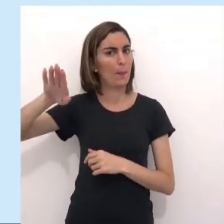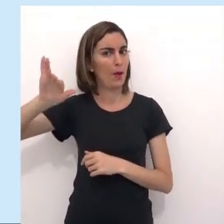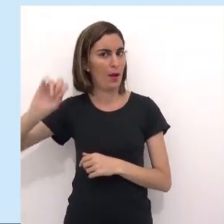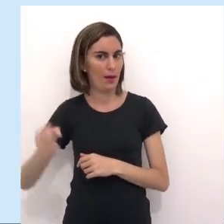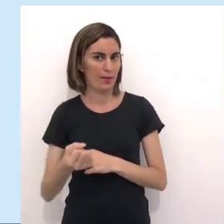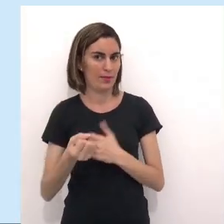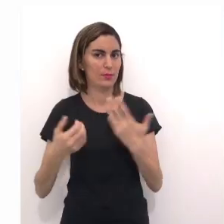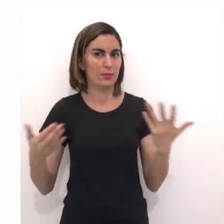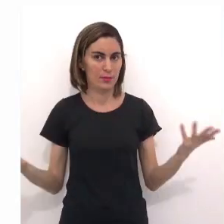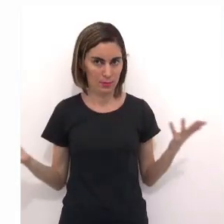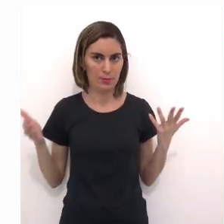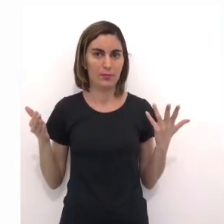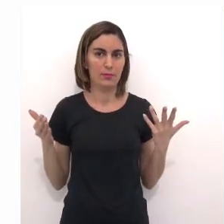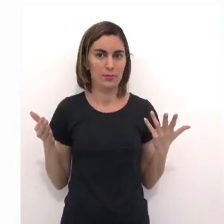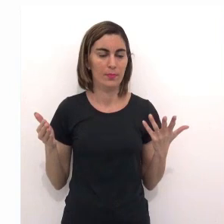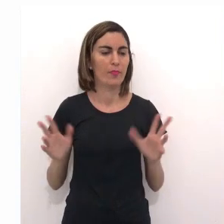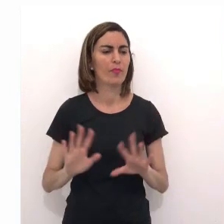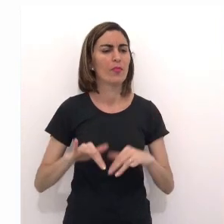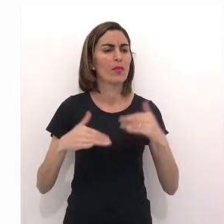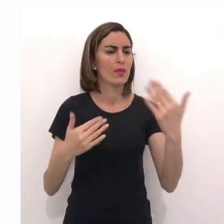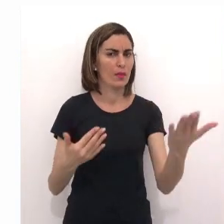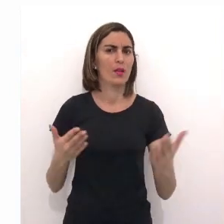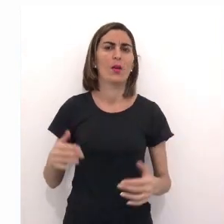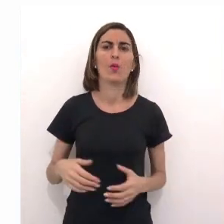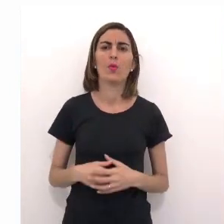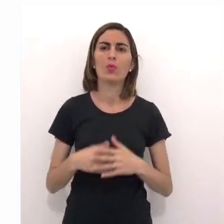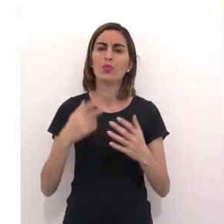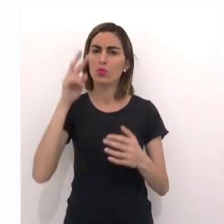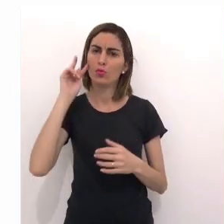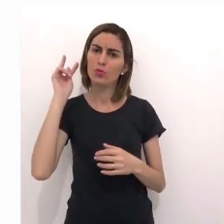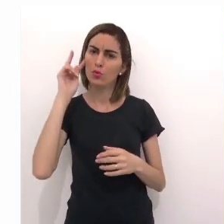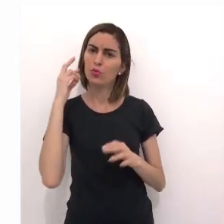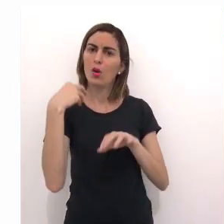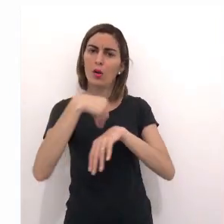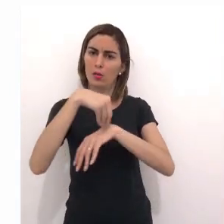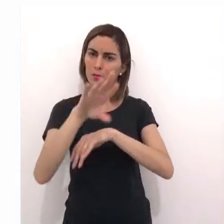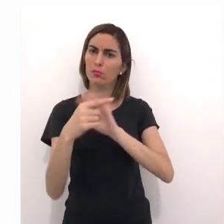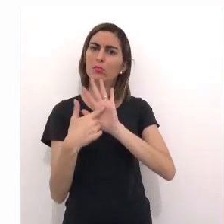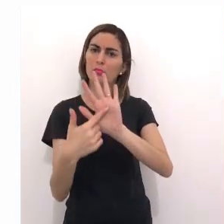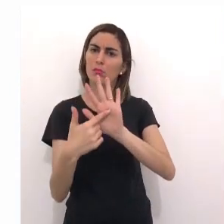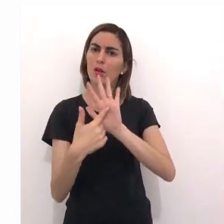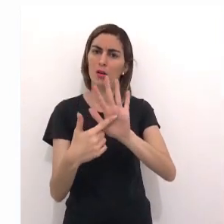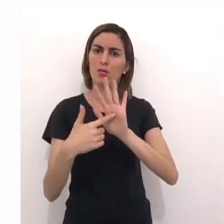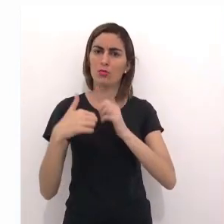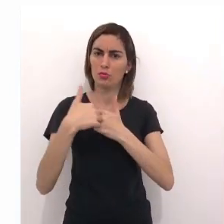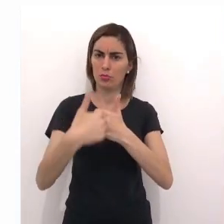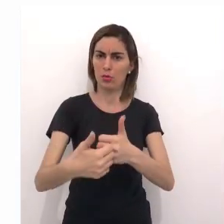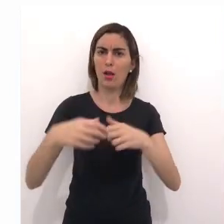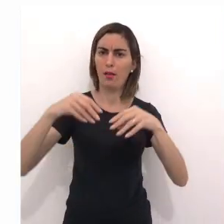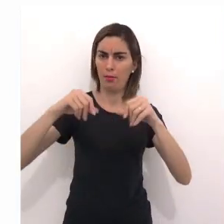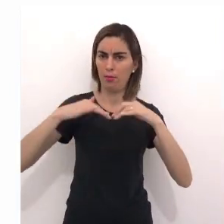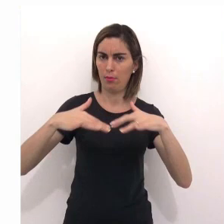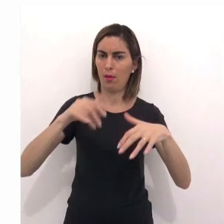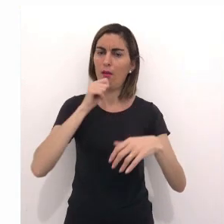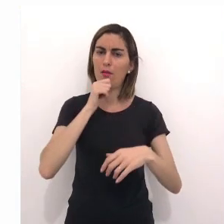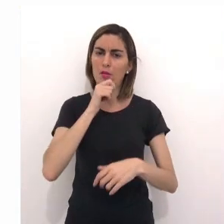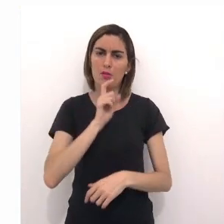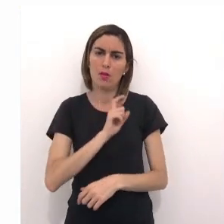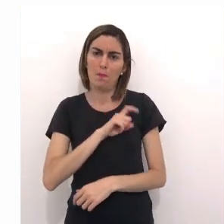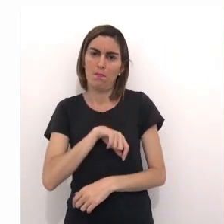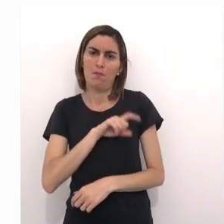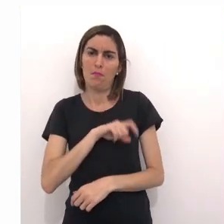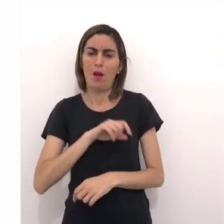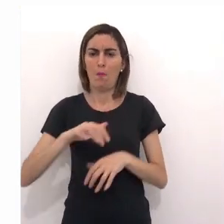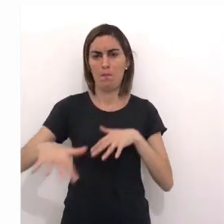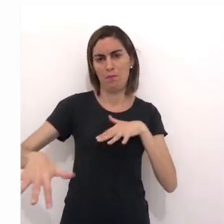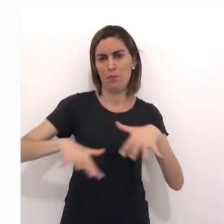tupinambás. Então, a história demonstra as aproximações da terra sem mal, desse movimento, terra